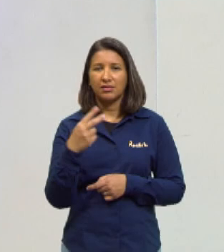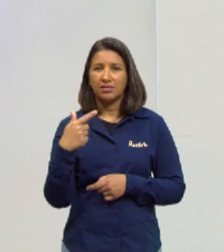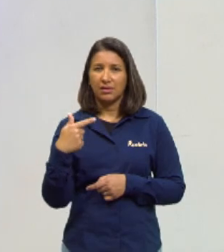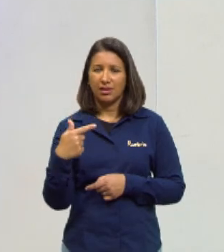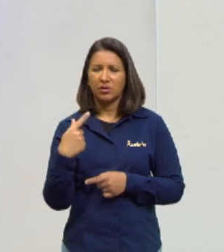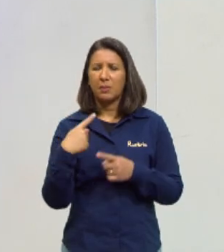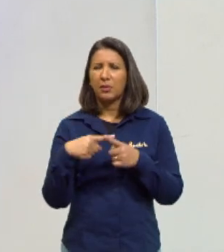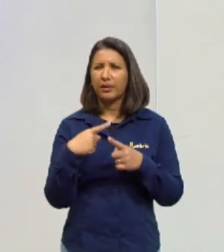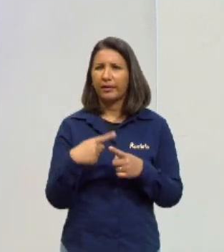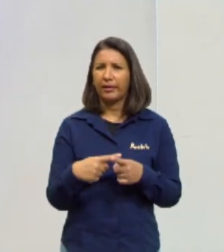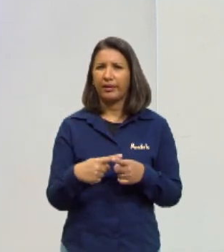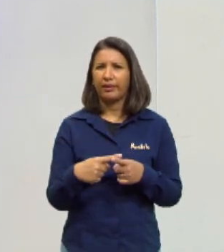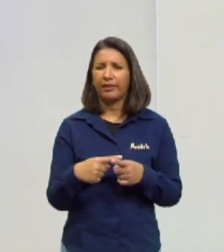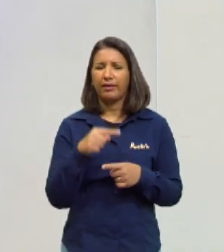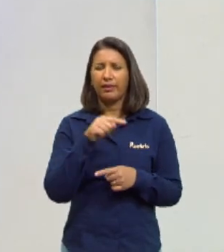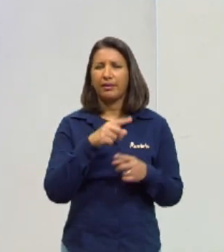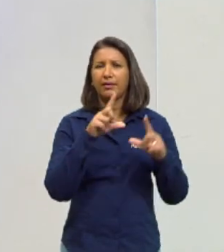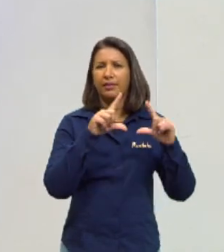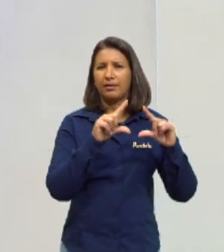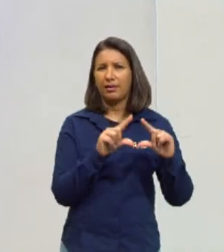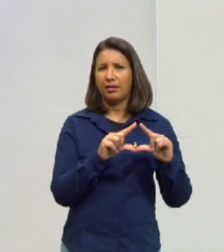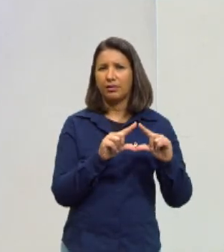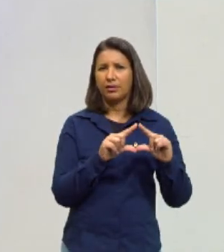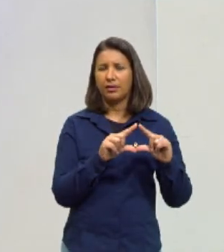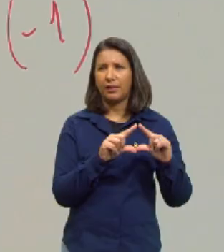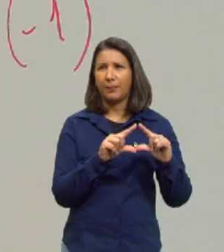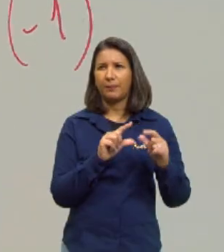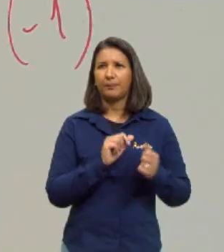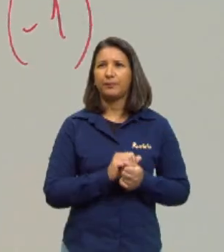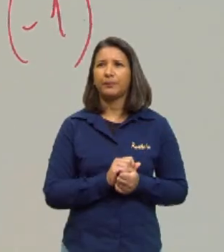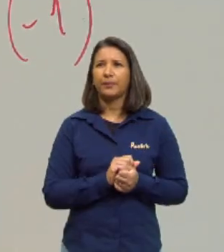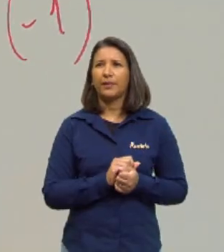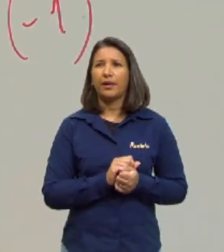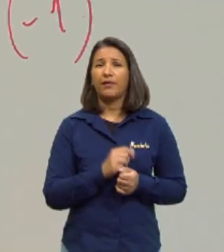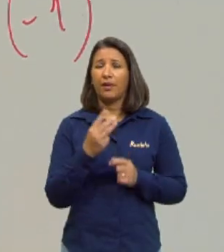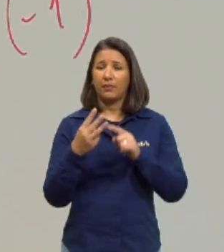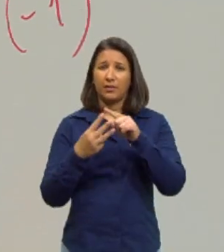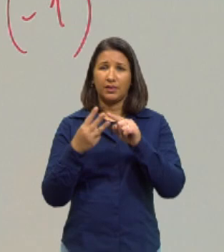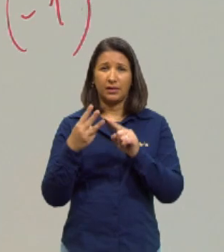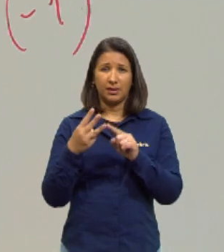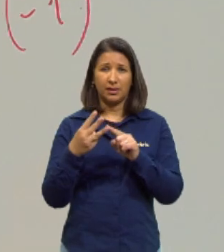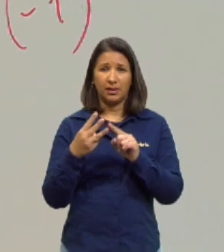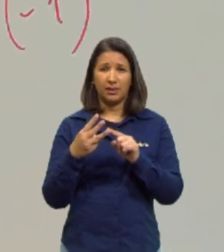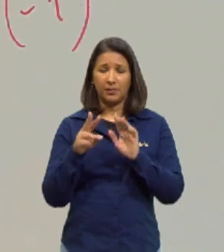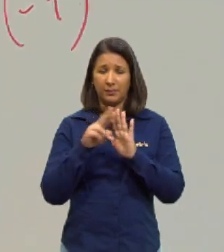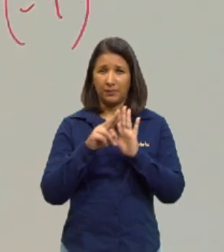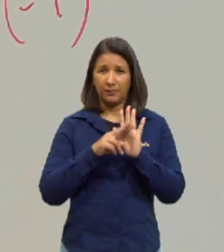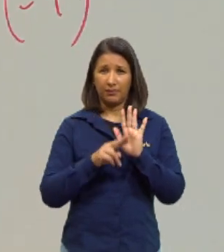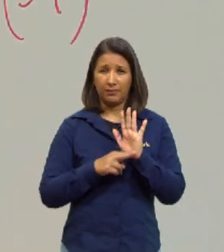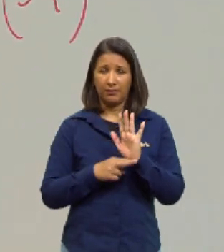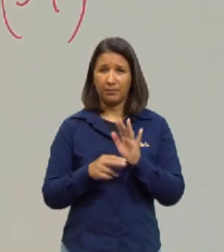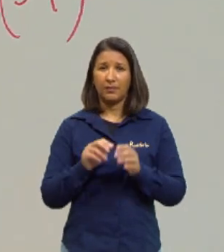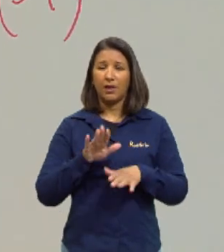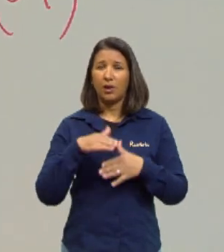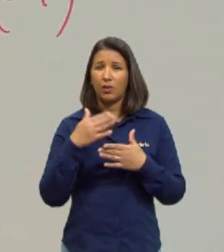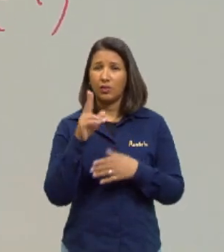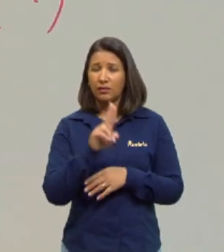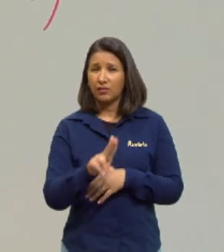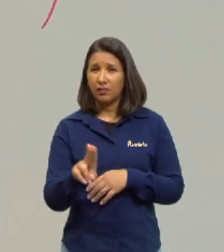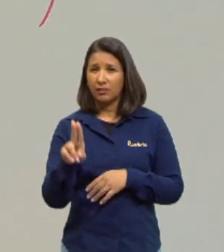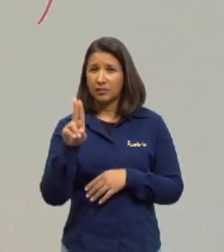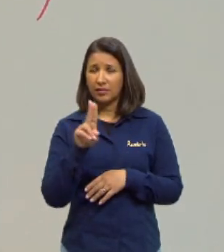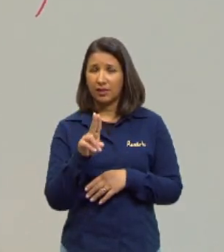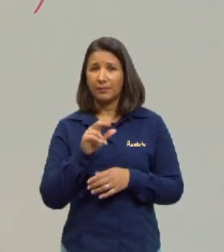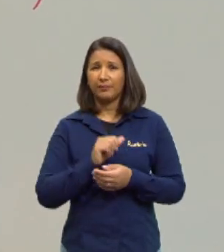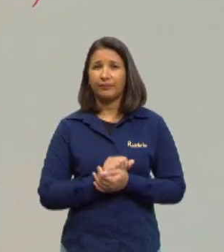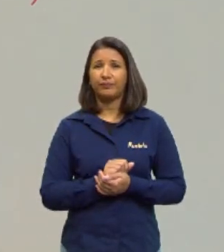Por quê? Porque esse delta, ele vai lá para o nosso terceiro passo. Quando eu vou aplicar a